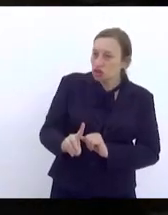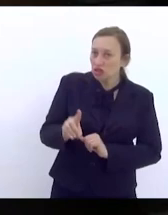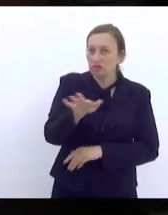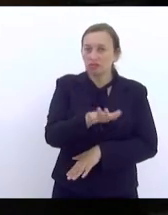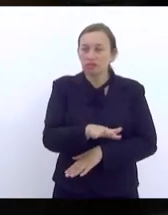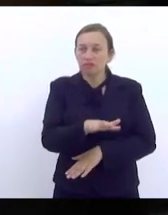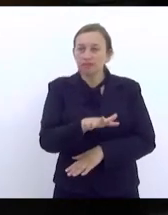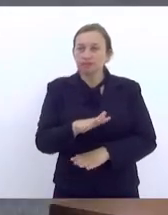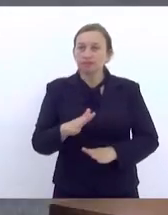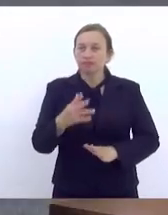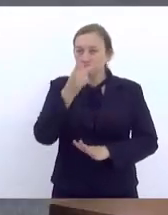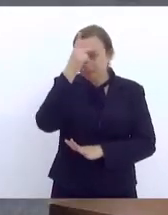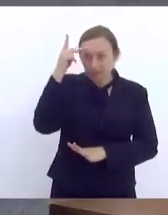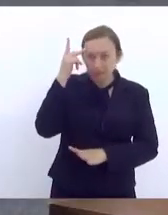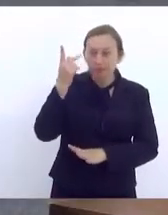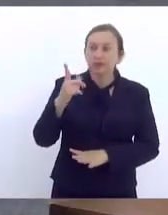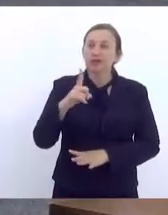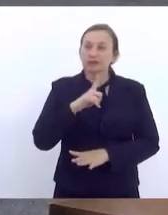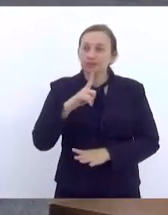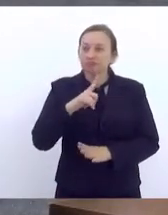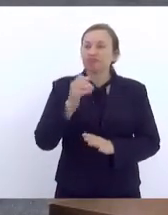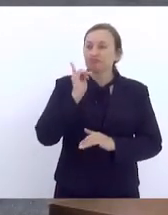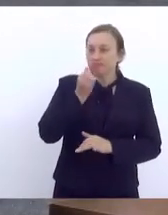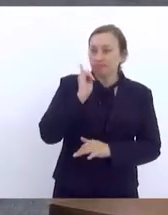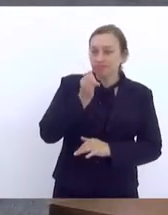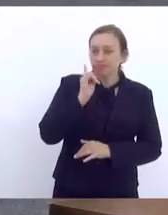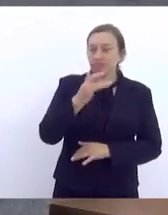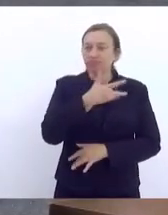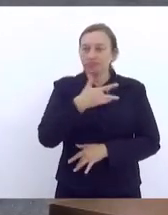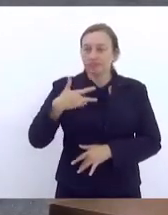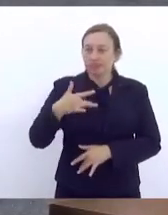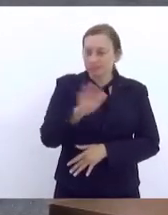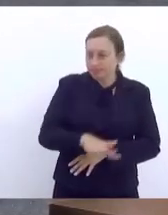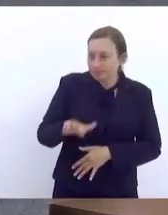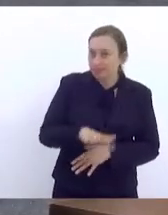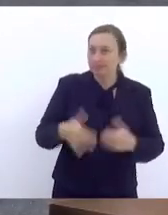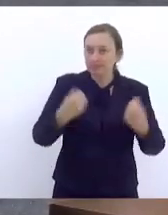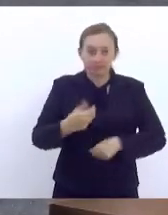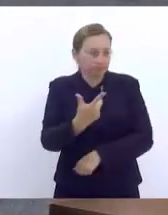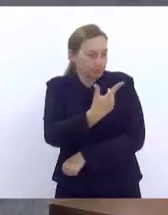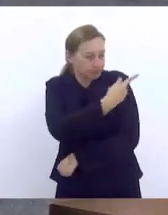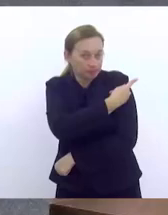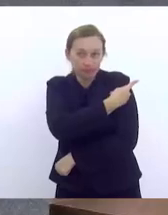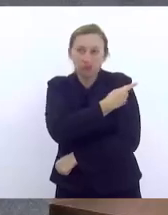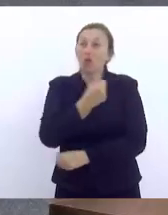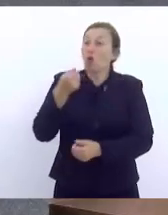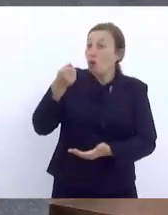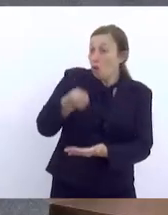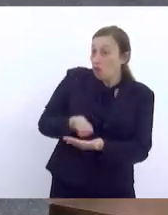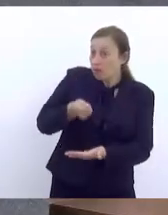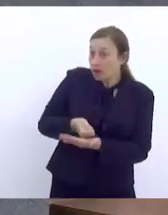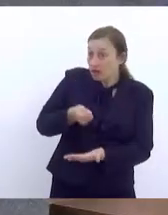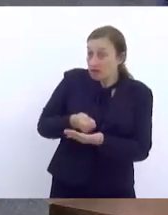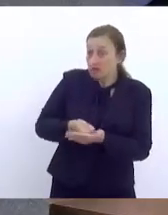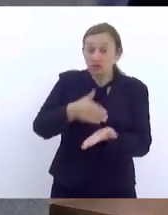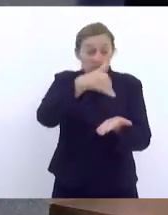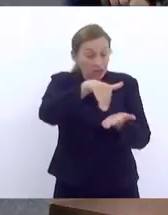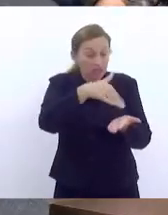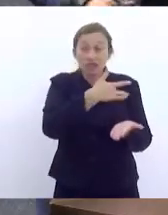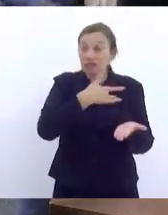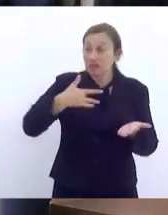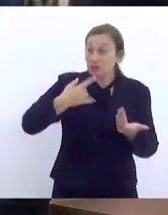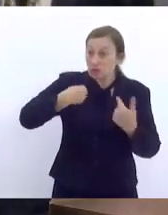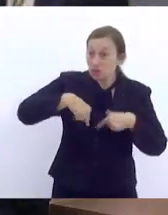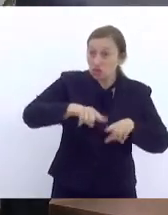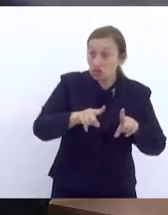se há no relatório da saúde que as crianças precisam da vacinação É obrigação da Secretaria de Saúde levar